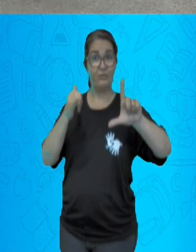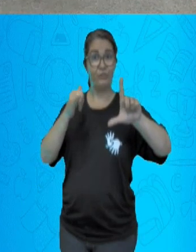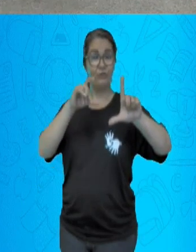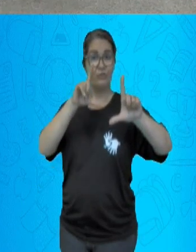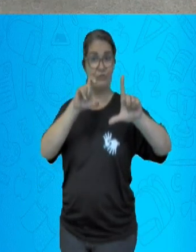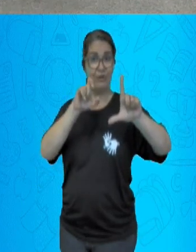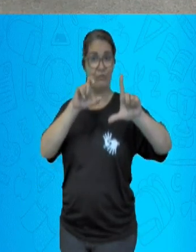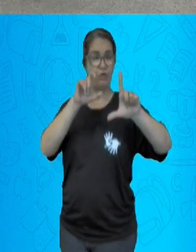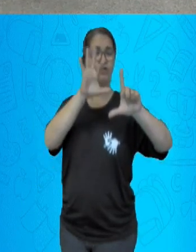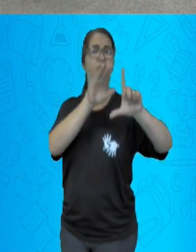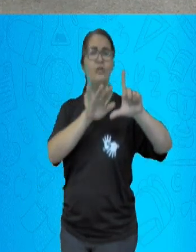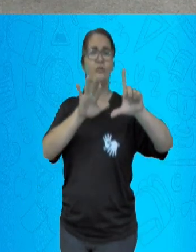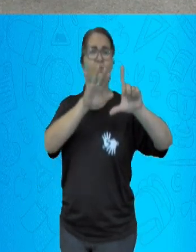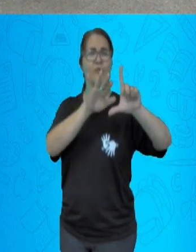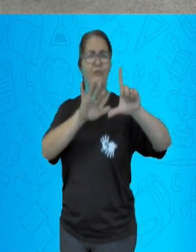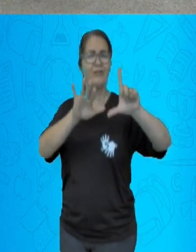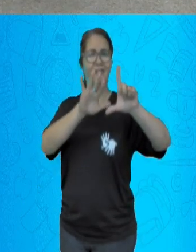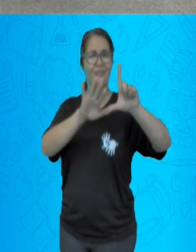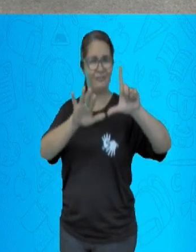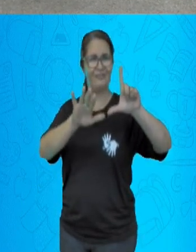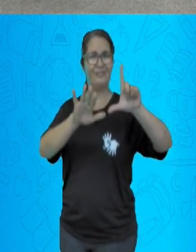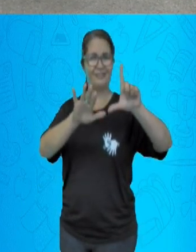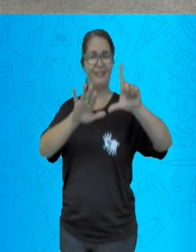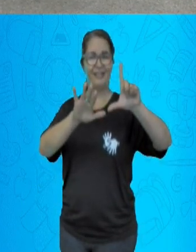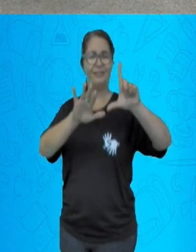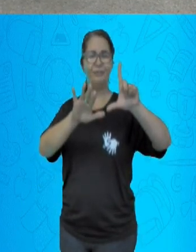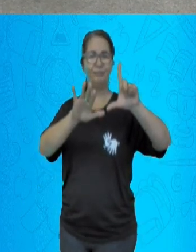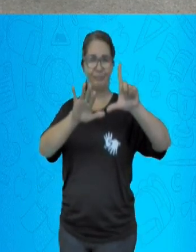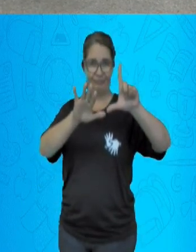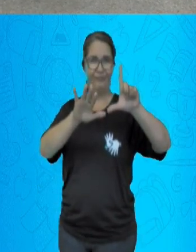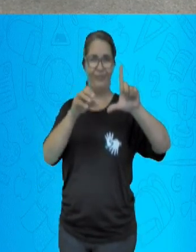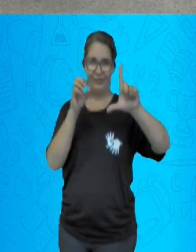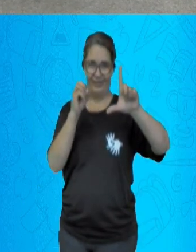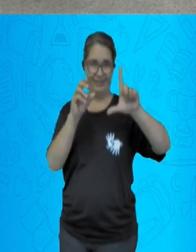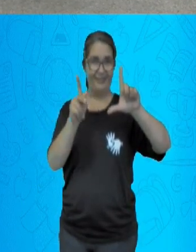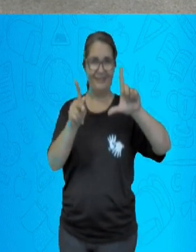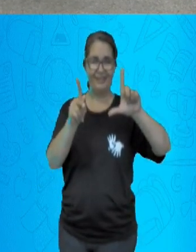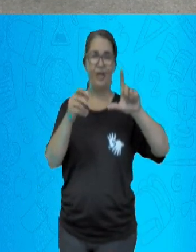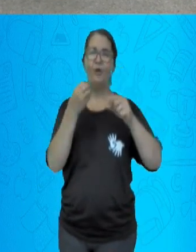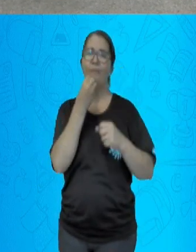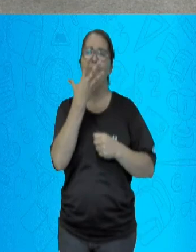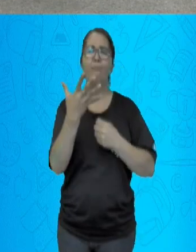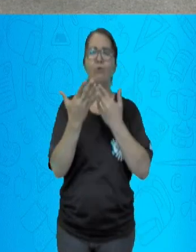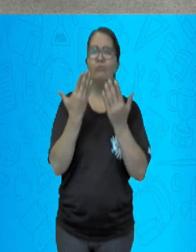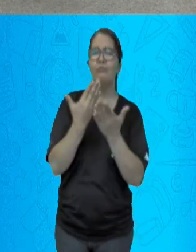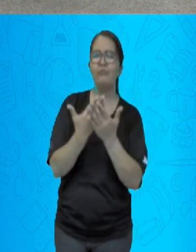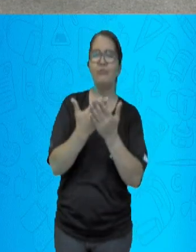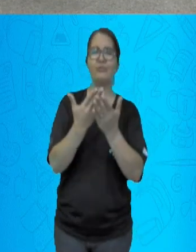câmera do seu celular na imagem que aparece no canto da tela. Boa aula!